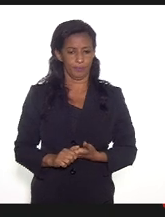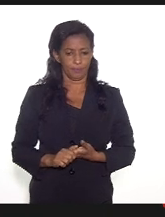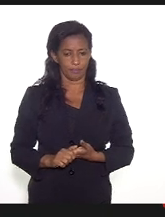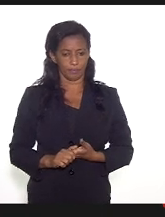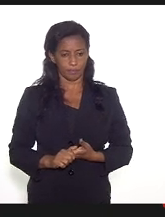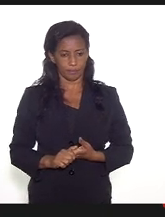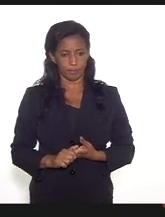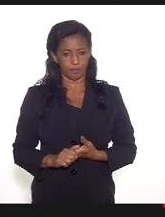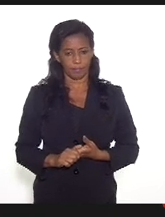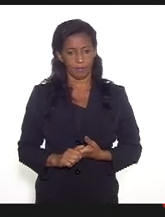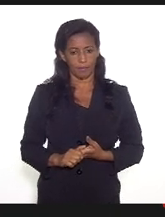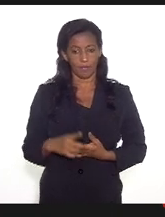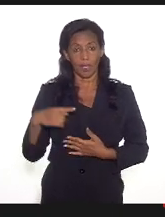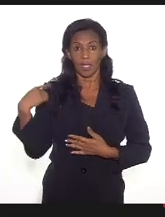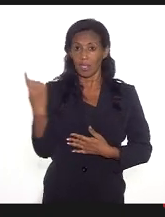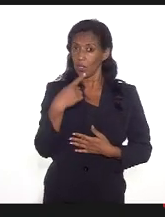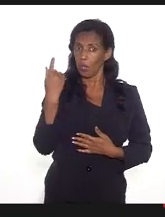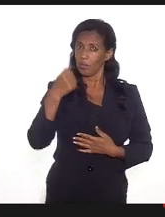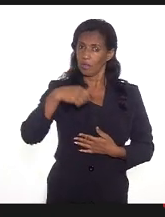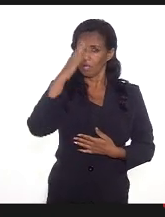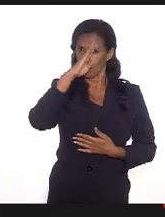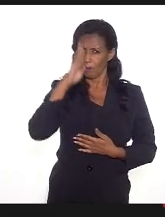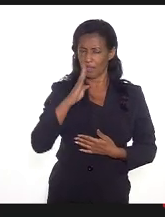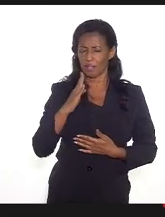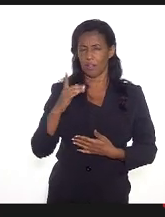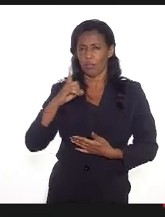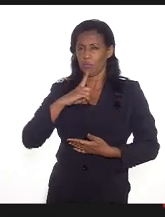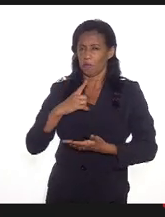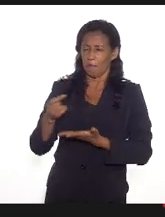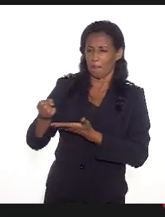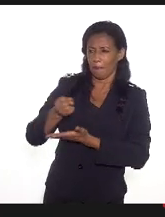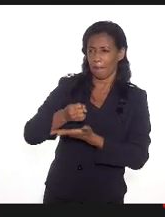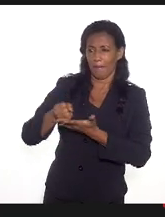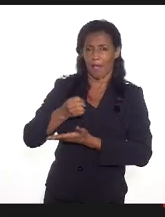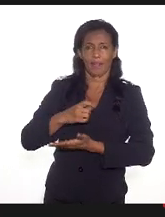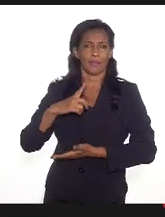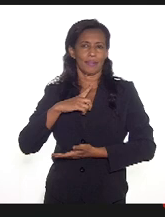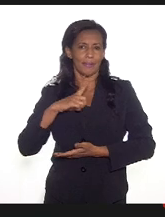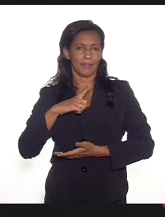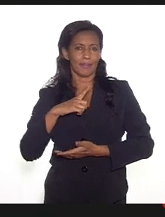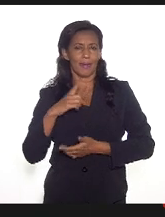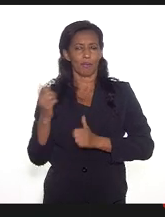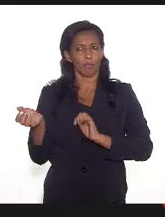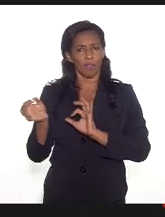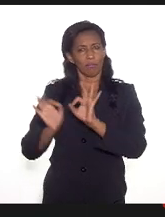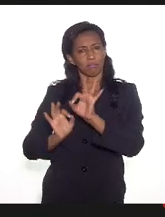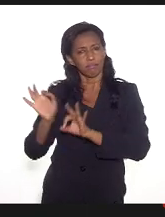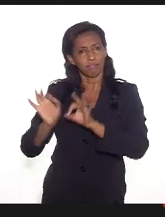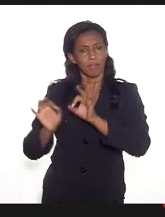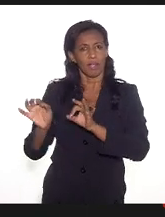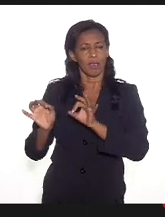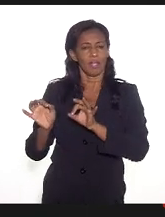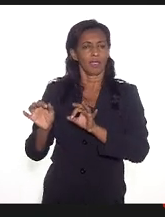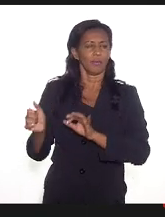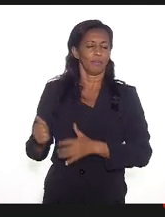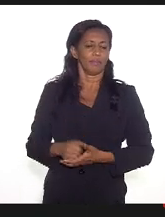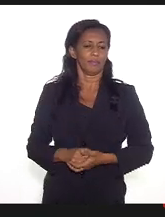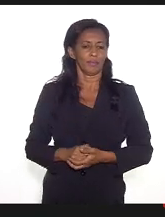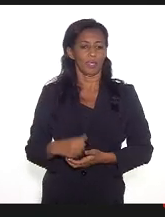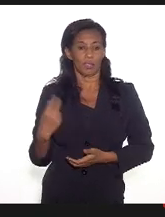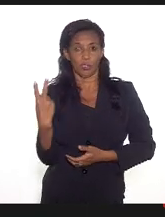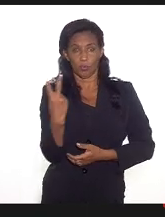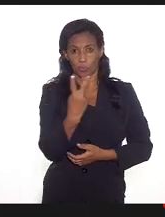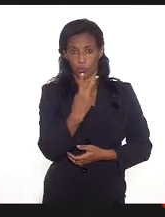E nós nos baseamos aqui no Brasil, existem vários dispositivos de planejamento, e nós nos baseamos em dois